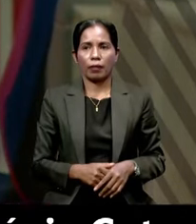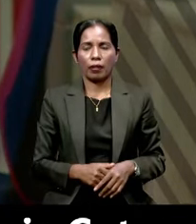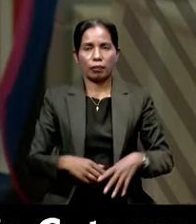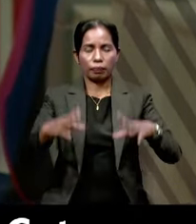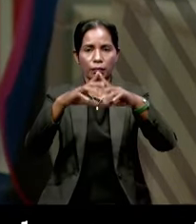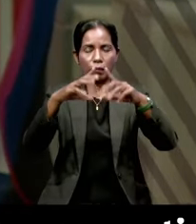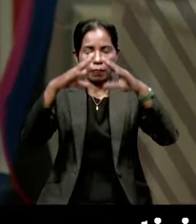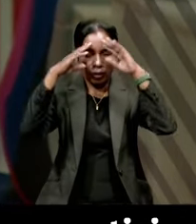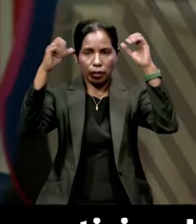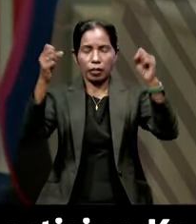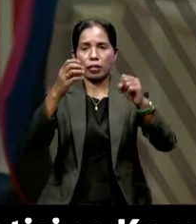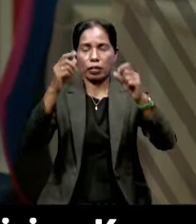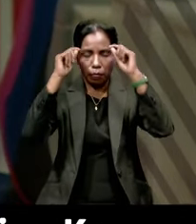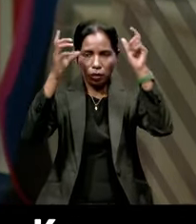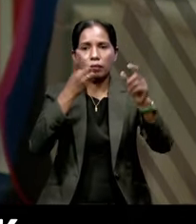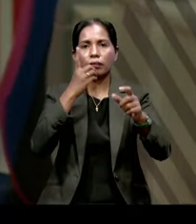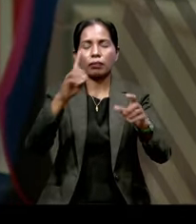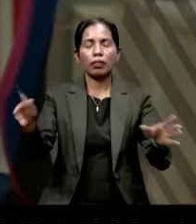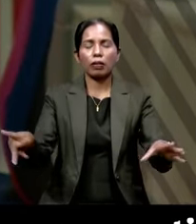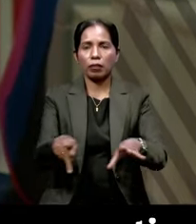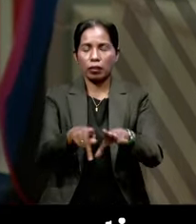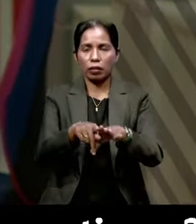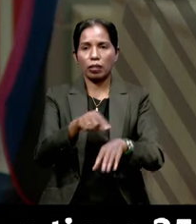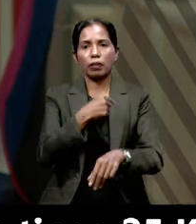Presidente Timor-Leste declara apoio ao princípio Xineida.